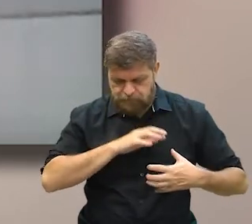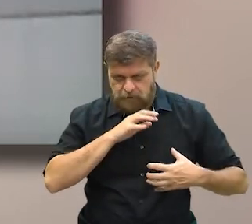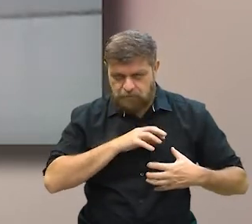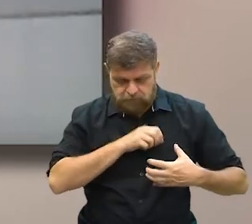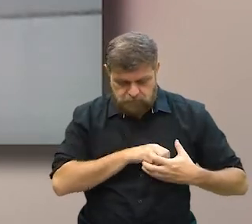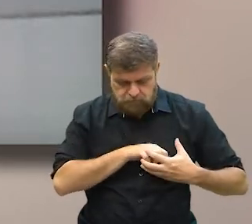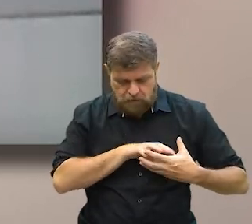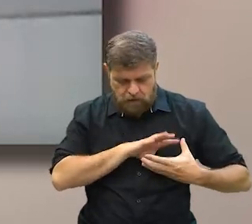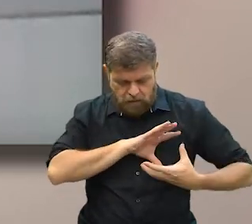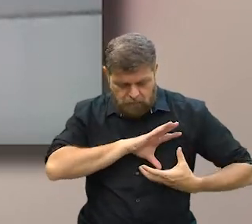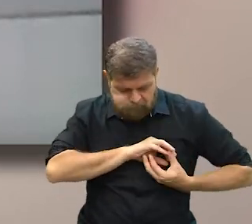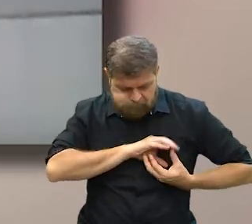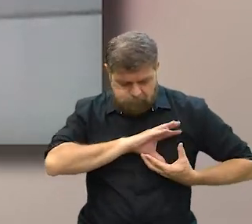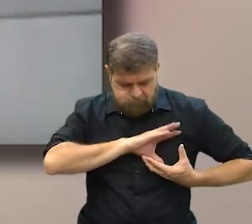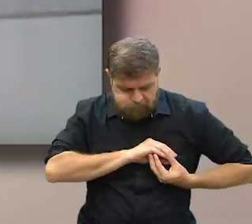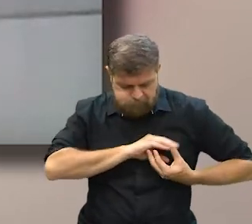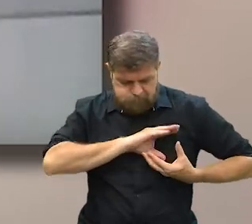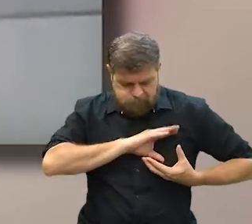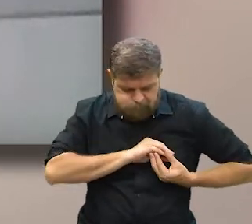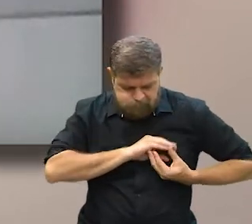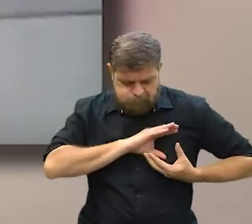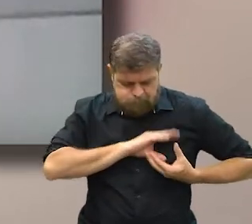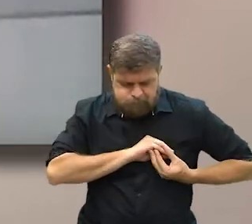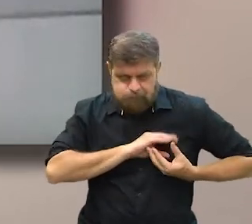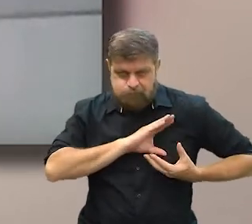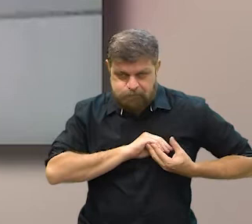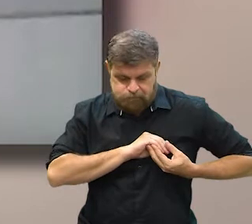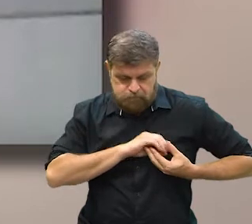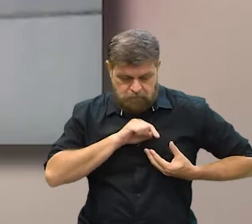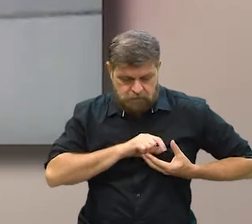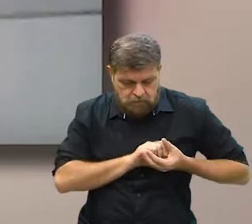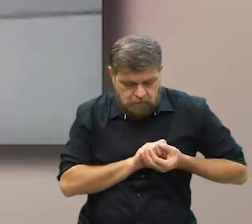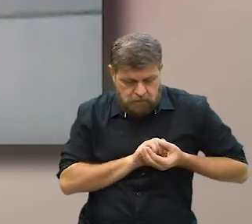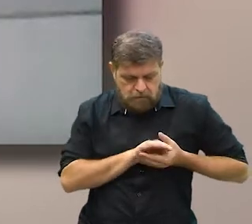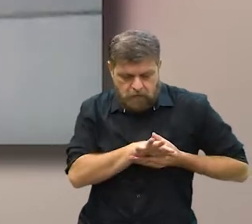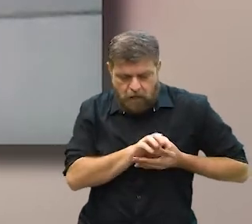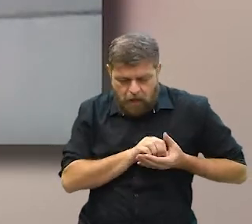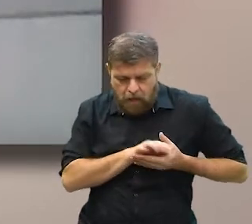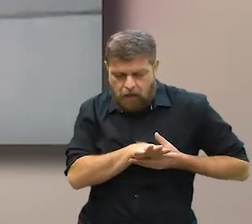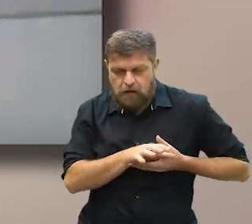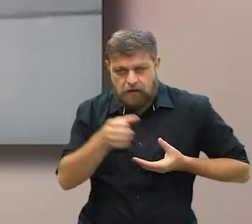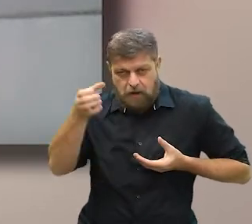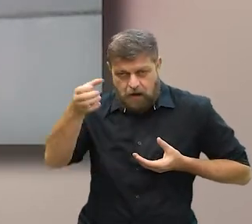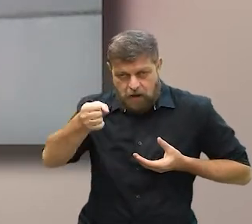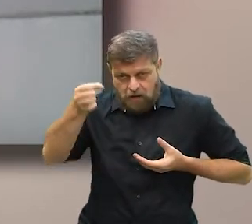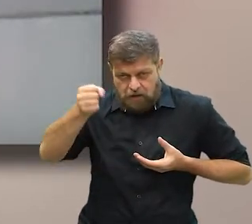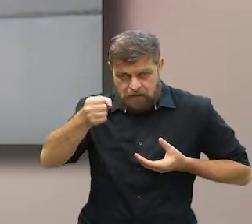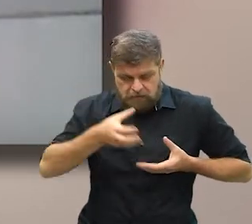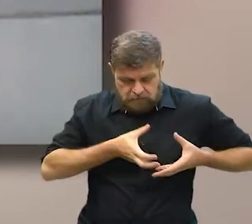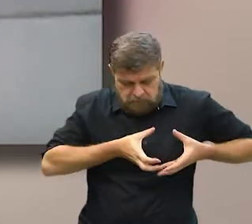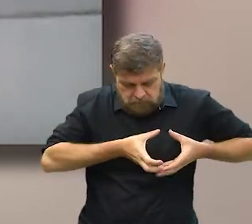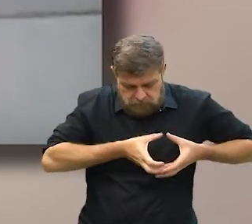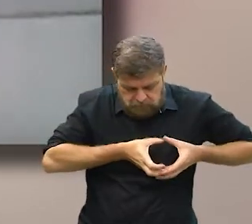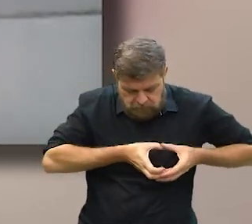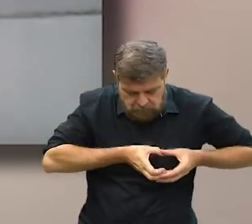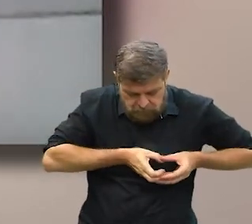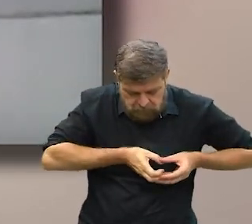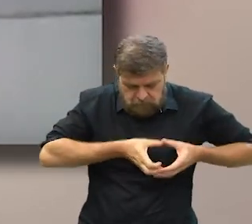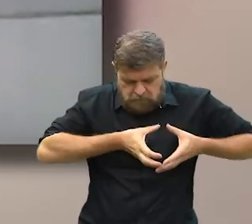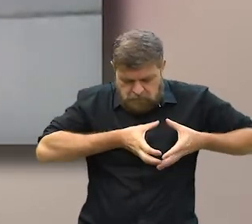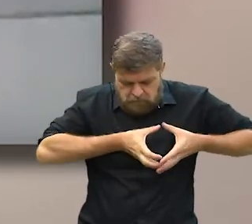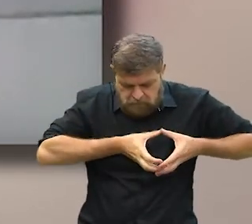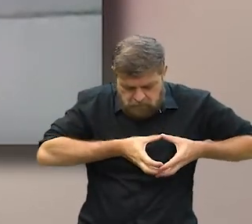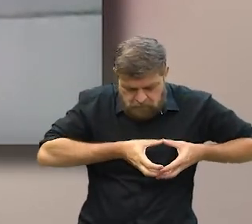essa ocitocina, ela vai, então, contrair as células mioepiteliais, né, que são as células musculares, que ficam lá no